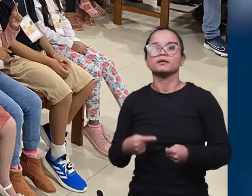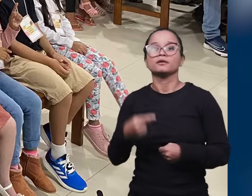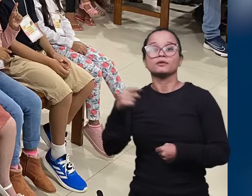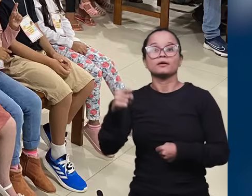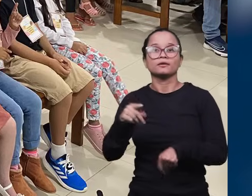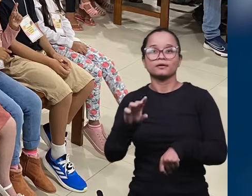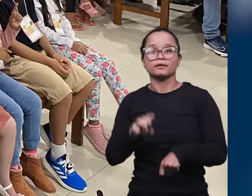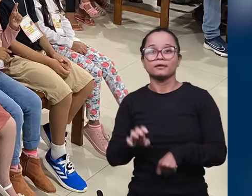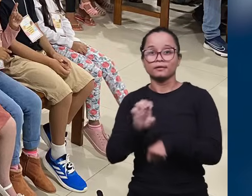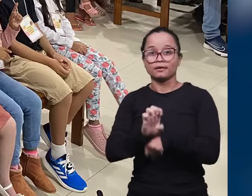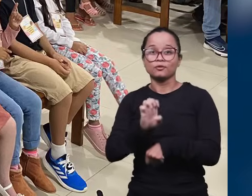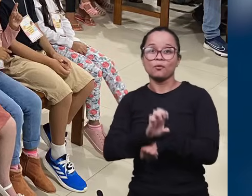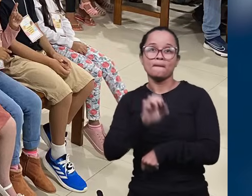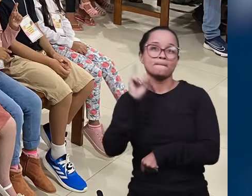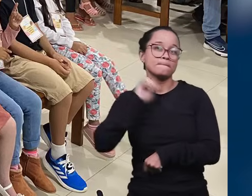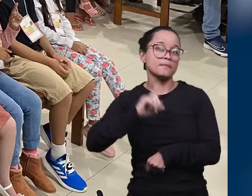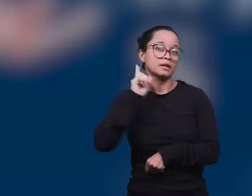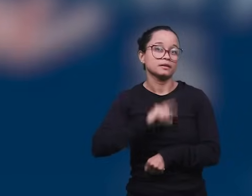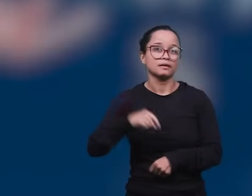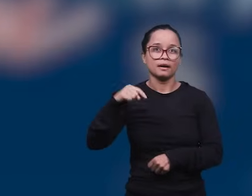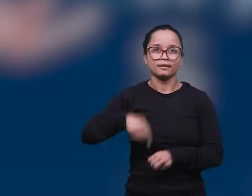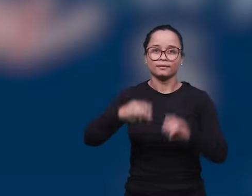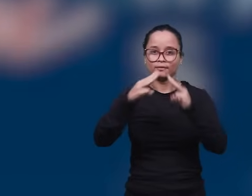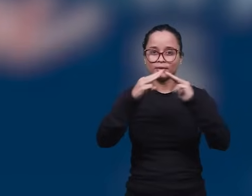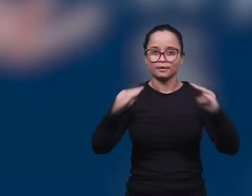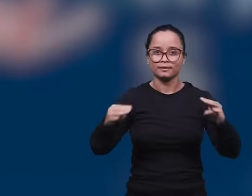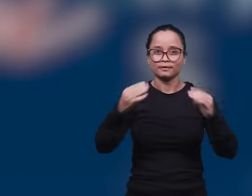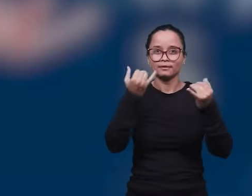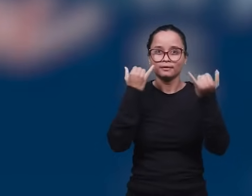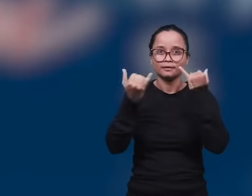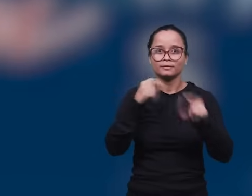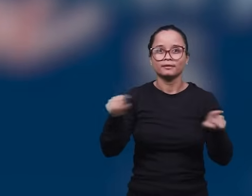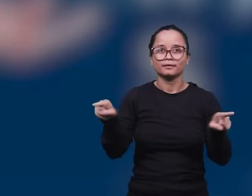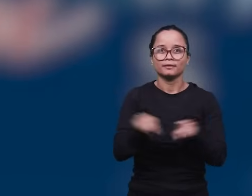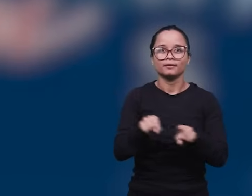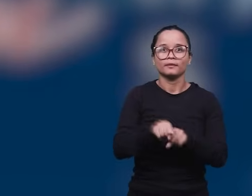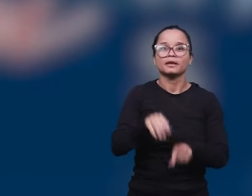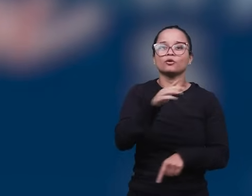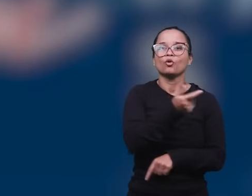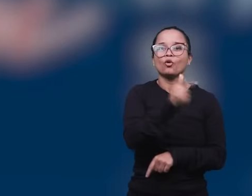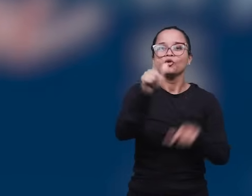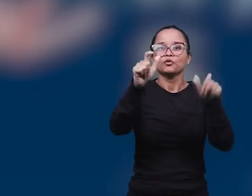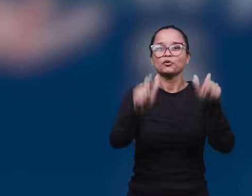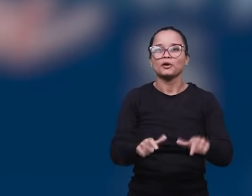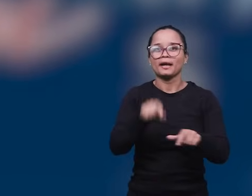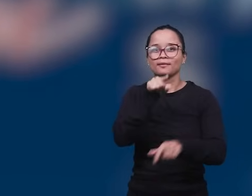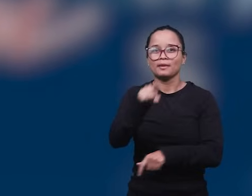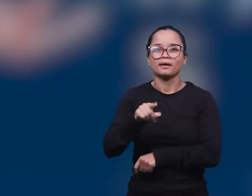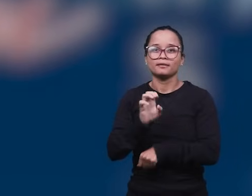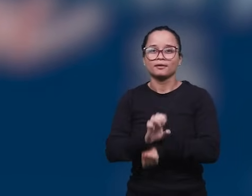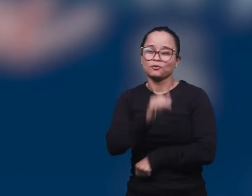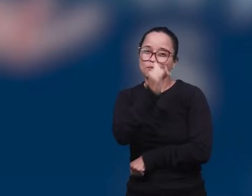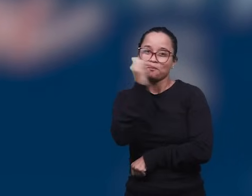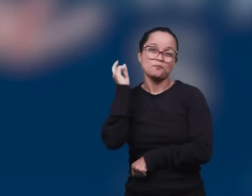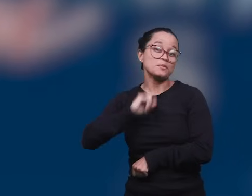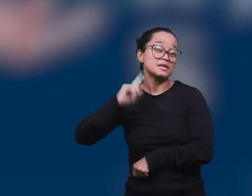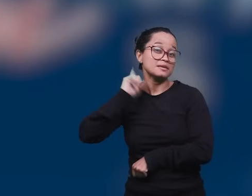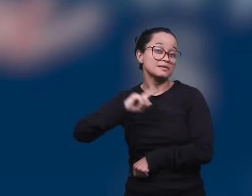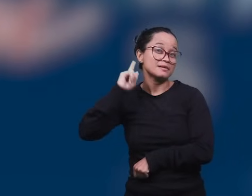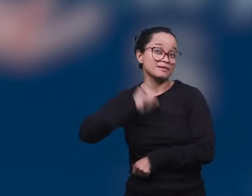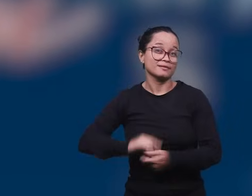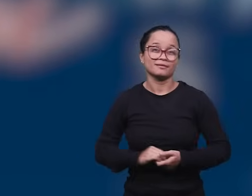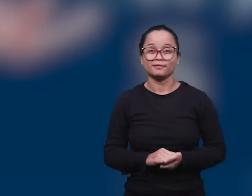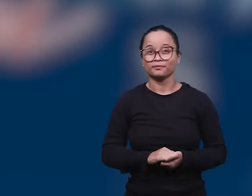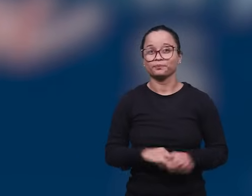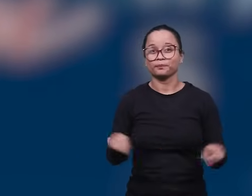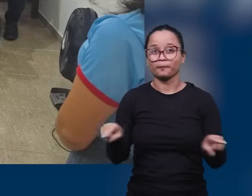Caparaó, Minas Gerais. Aqui no Manaí News, a Igreja da Região Montes Claros, em Minas Gerais. Olha as nossas crianças aí, dá uma